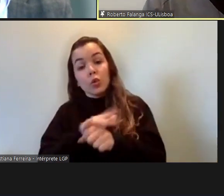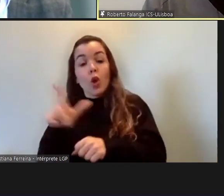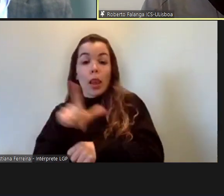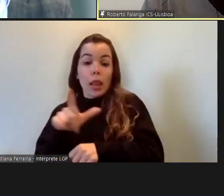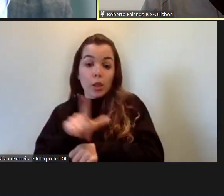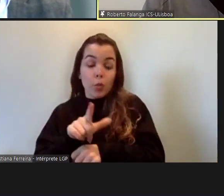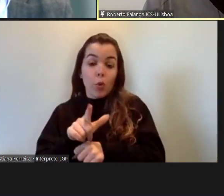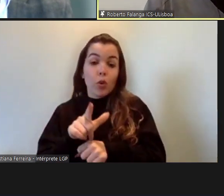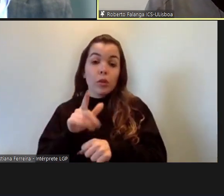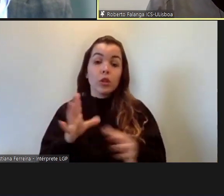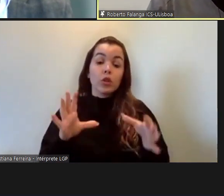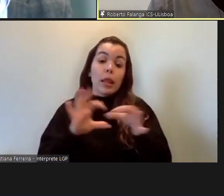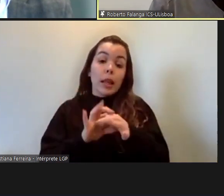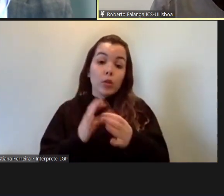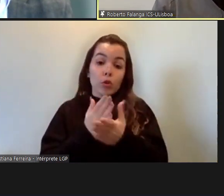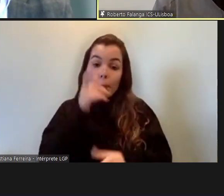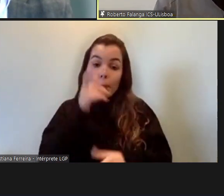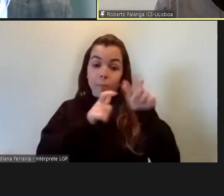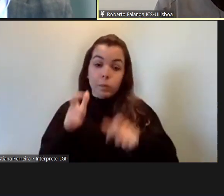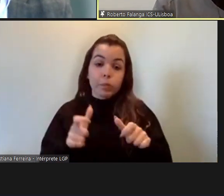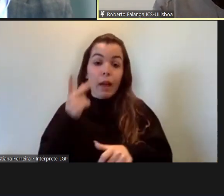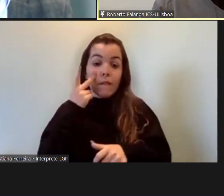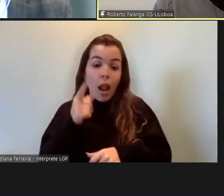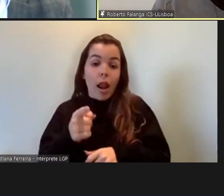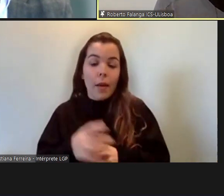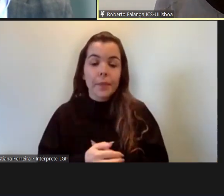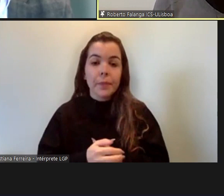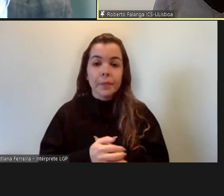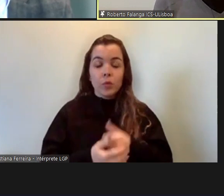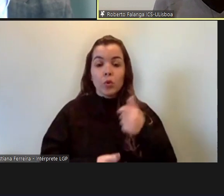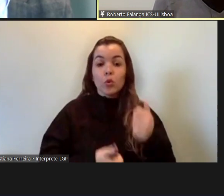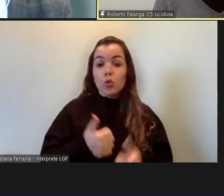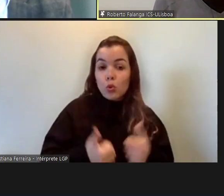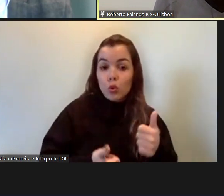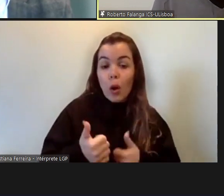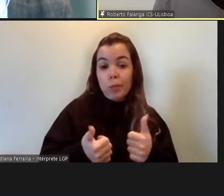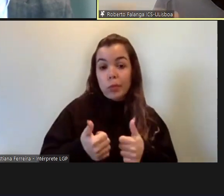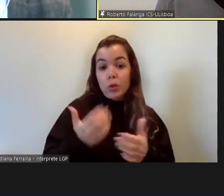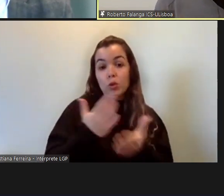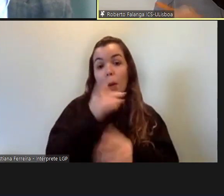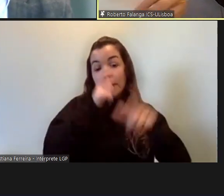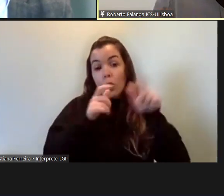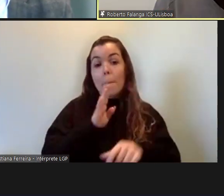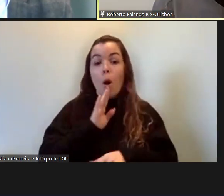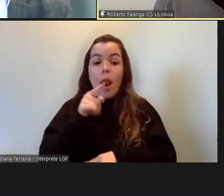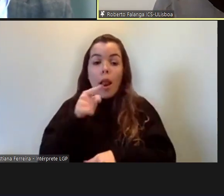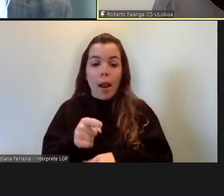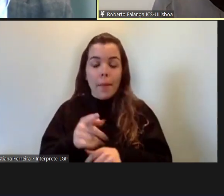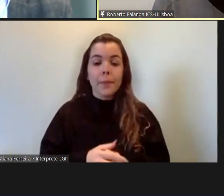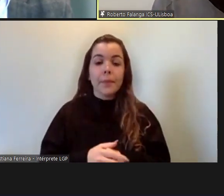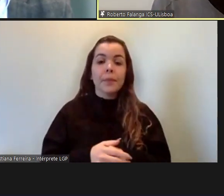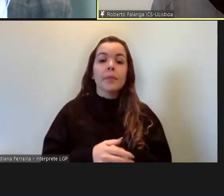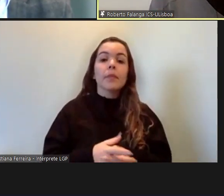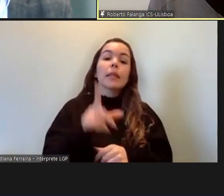escala do município, portanto foi um sorteio com os residentes. Na verdade foi com os residentes, mas foi